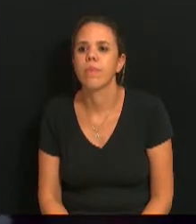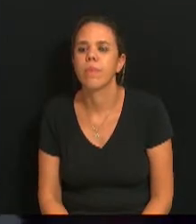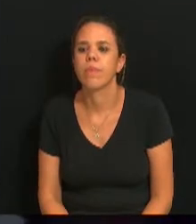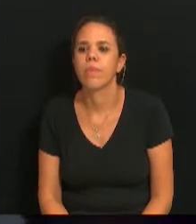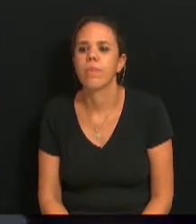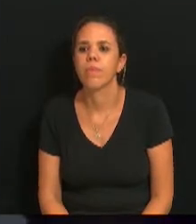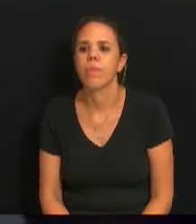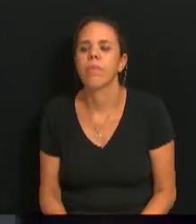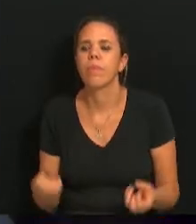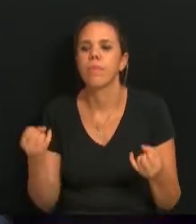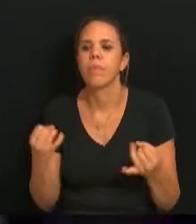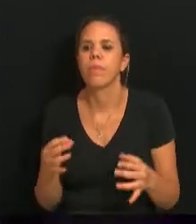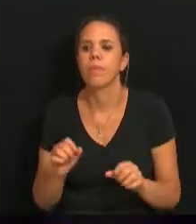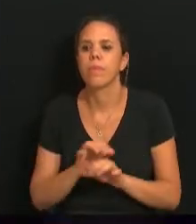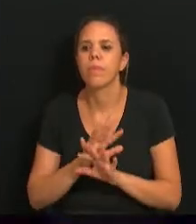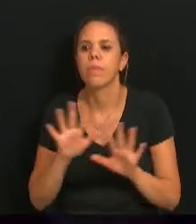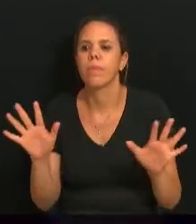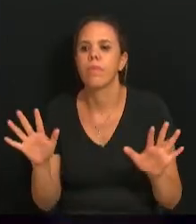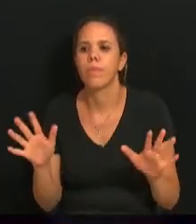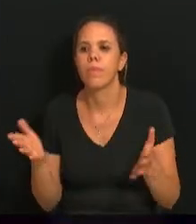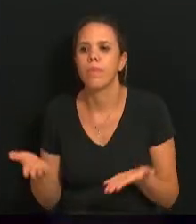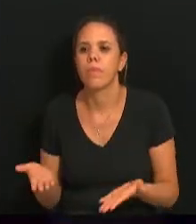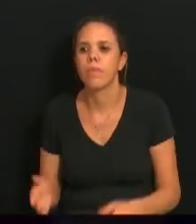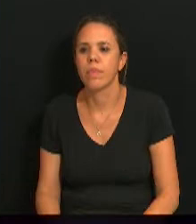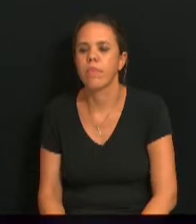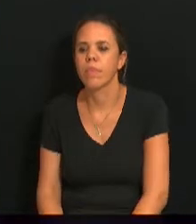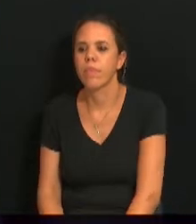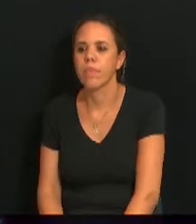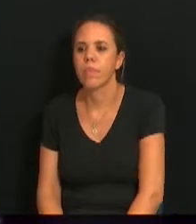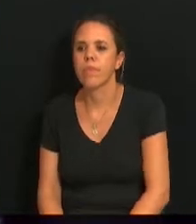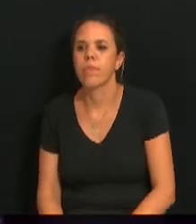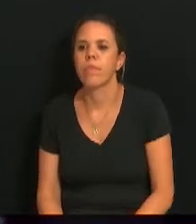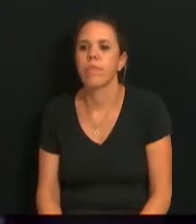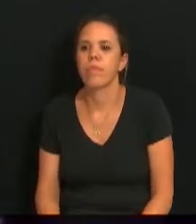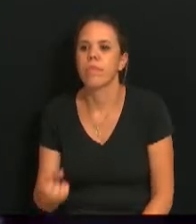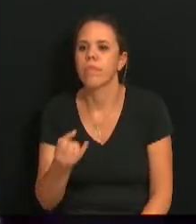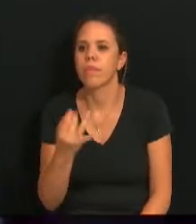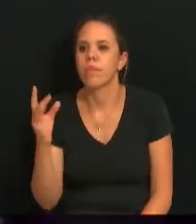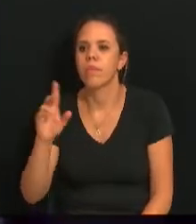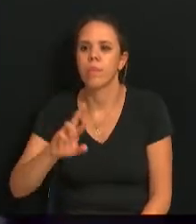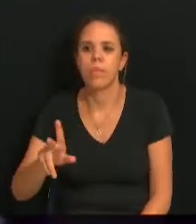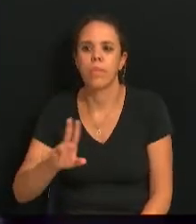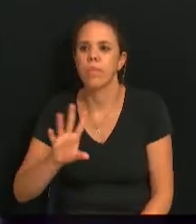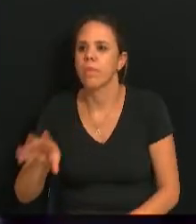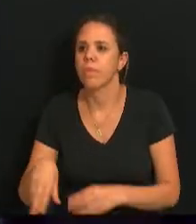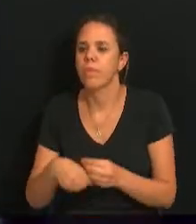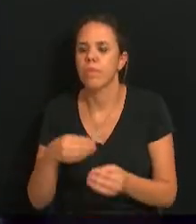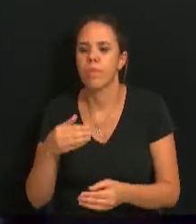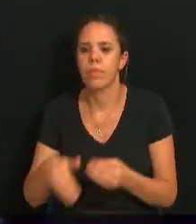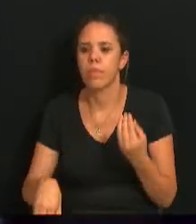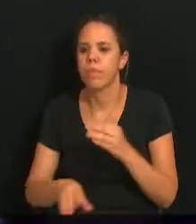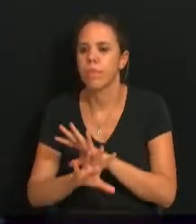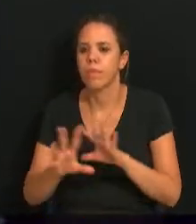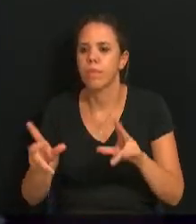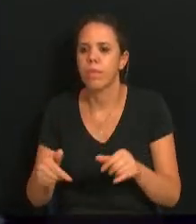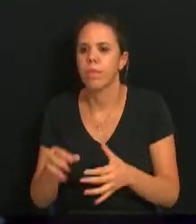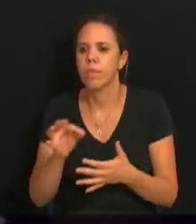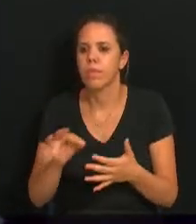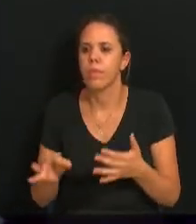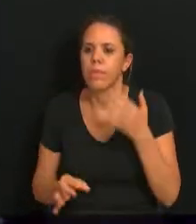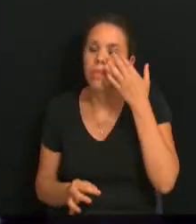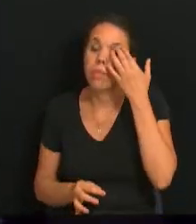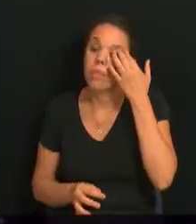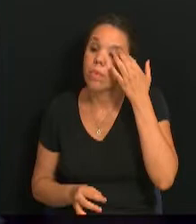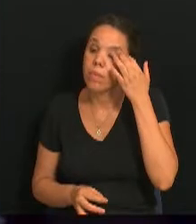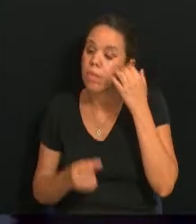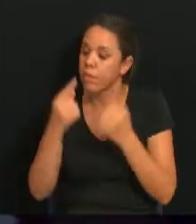Falando isso, então, acho que fica claro que essa configuração 2/3, 1/3, ela não comporta todos esses elementos que compõem o perfil